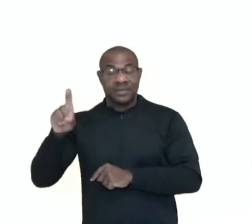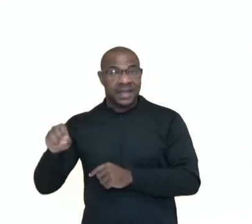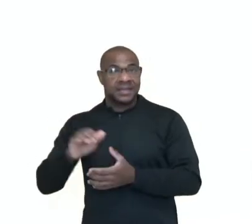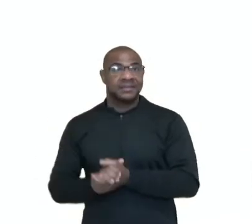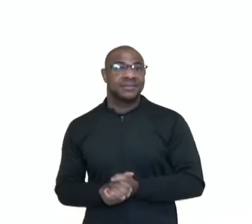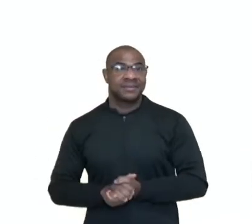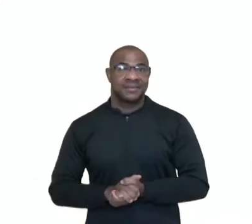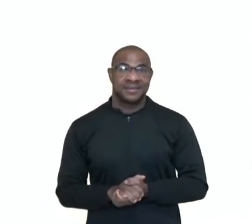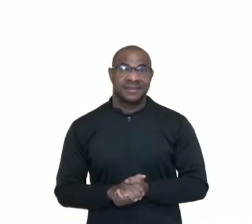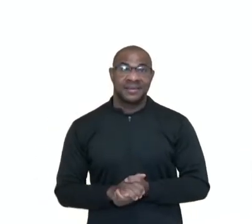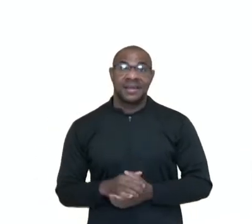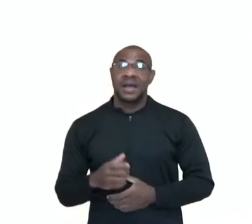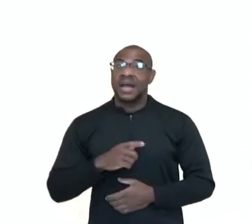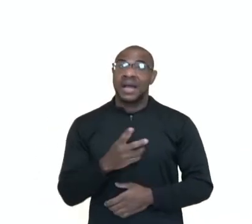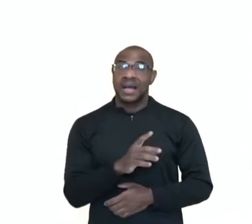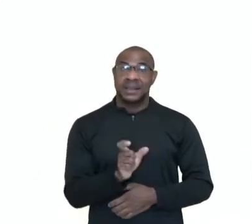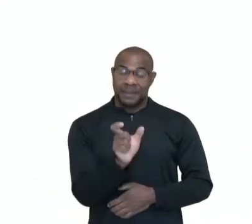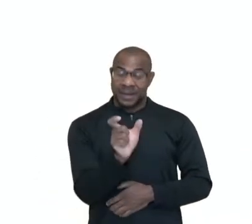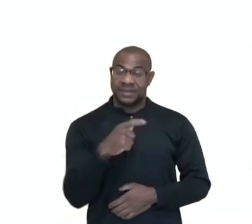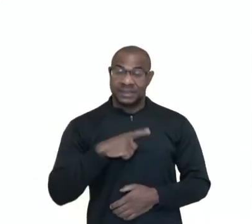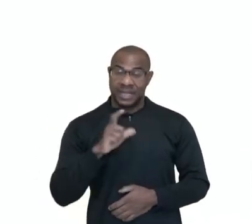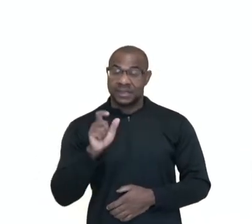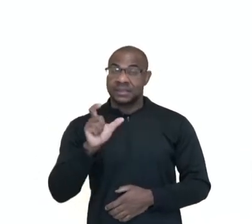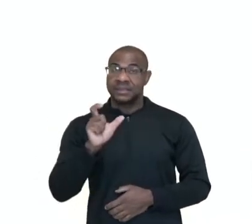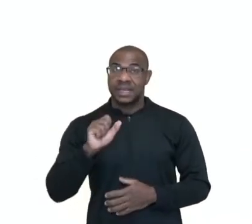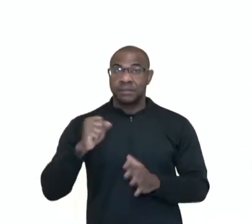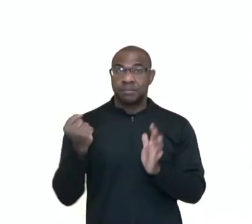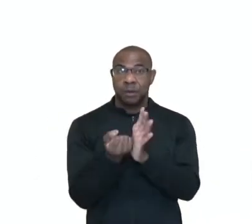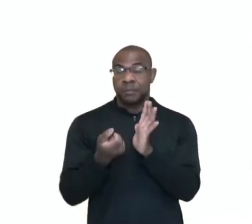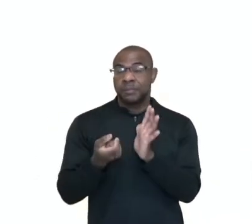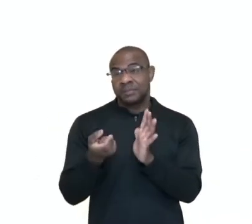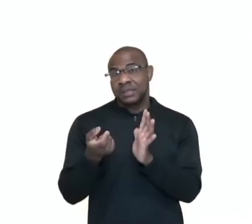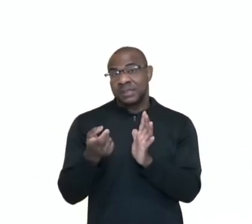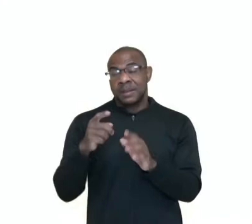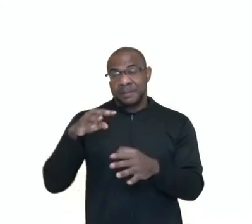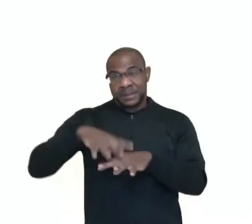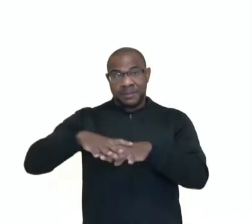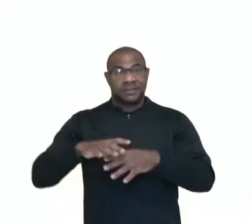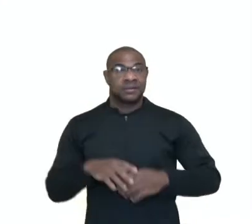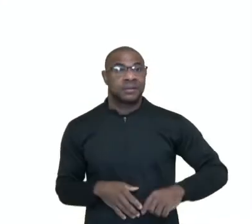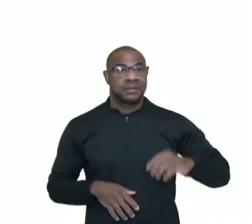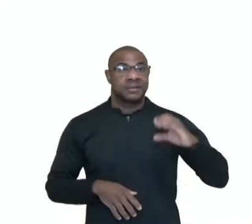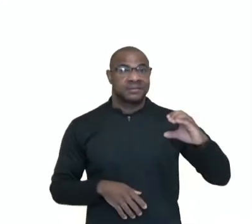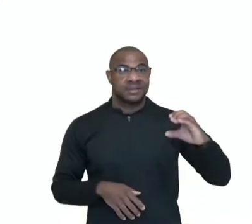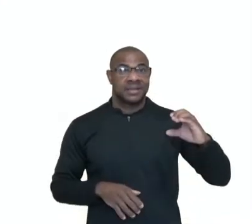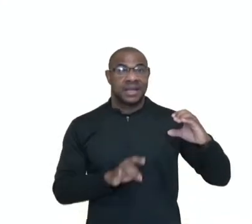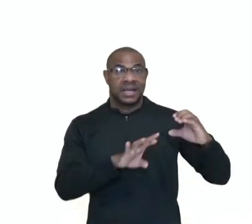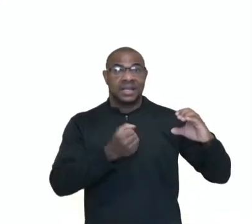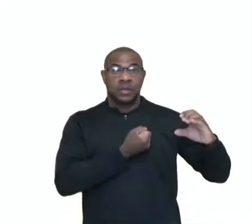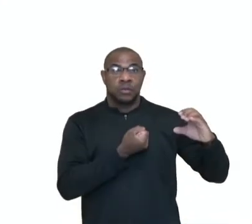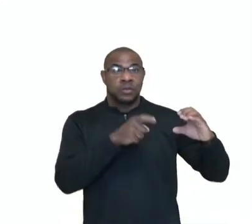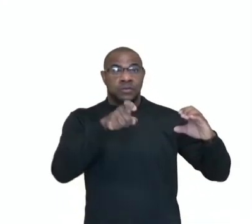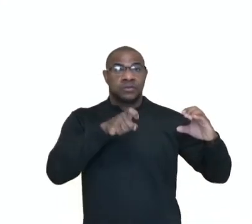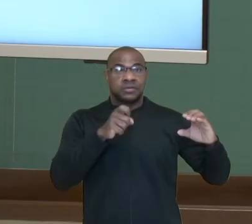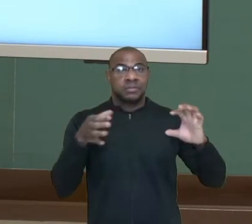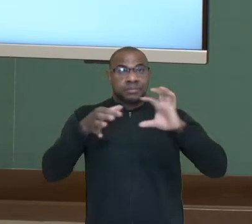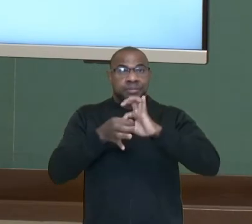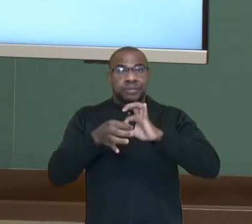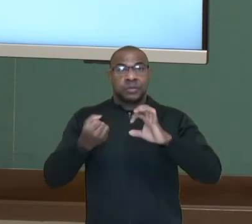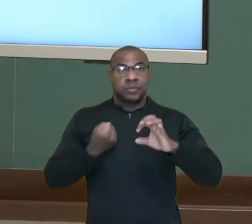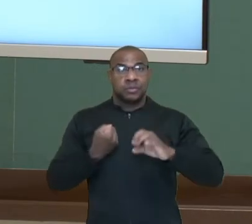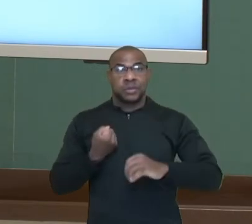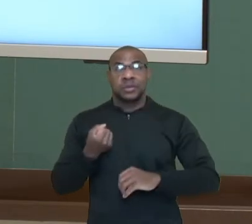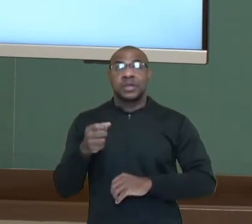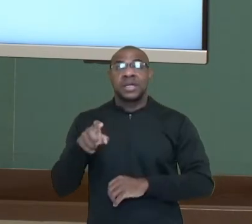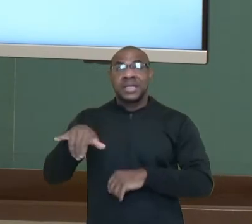Cada palavrinha vai ter um símbolo na matemática. E a letra C. A cada número real x associar um número y